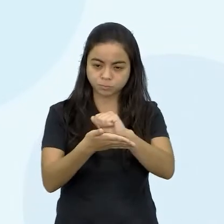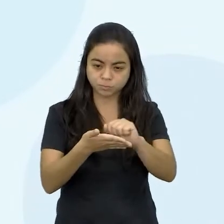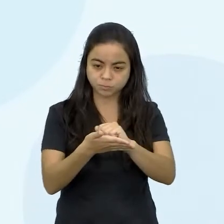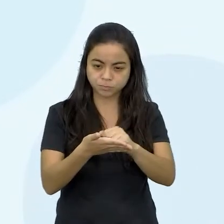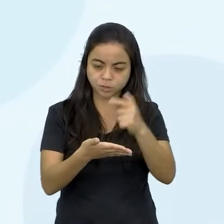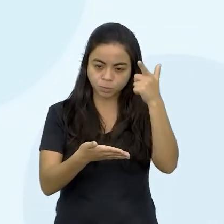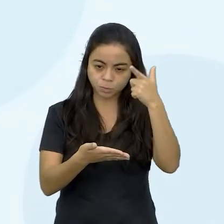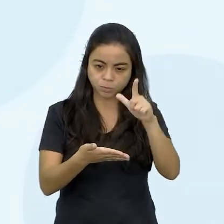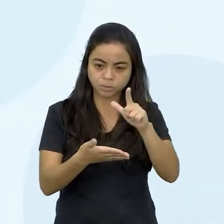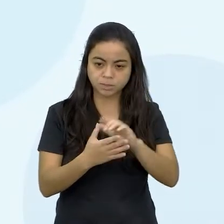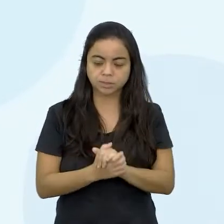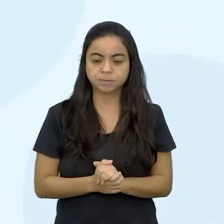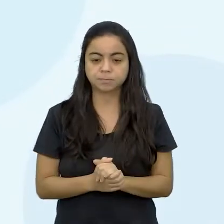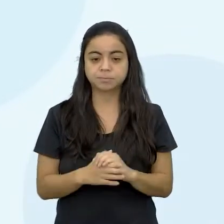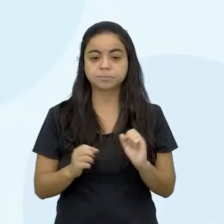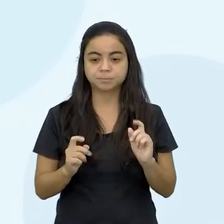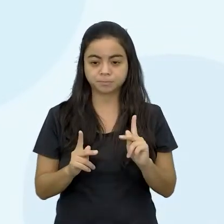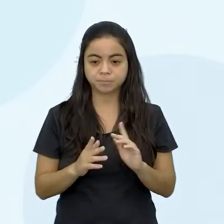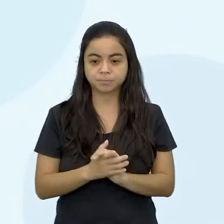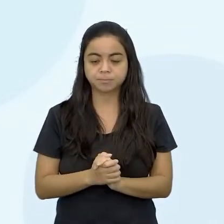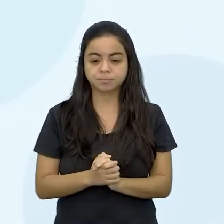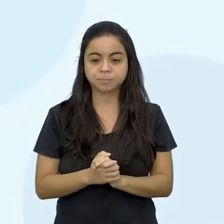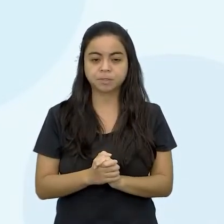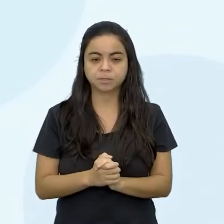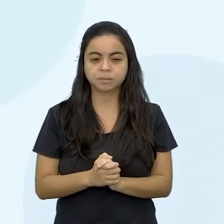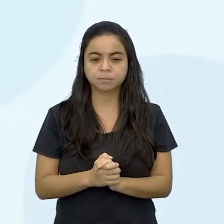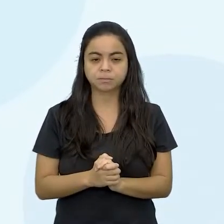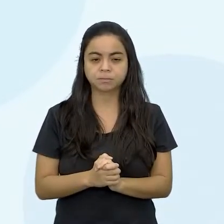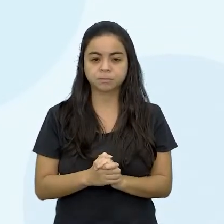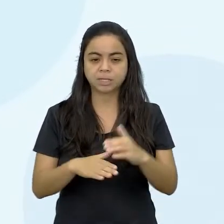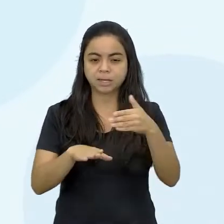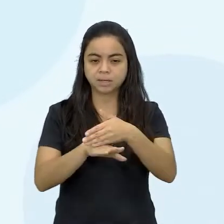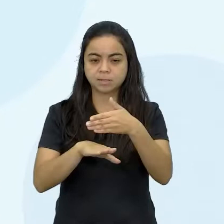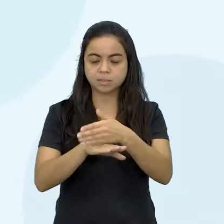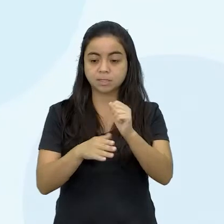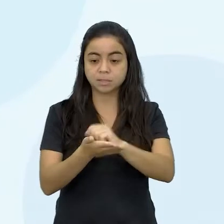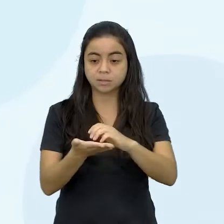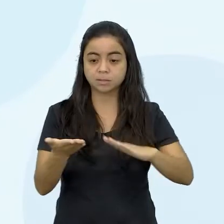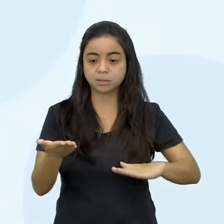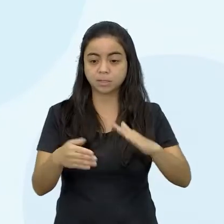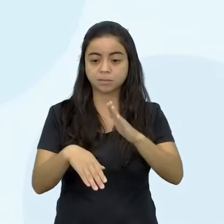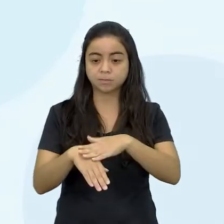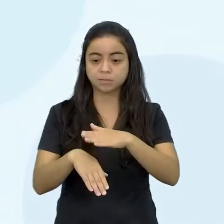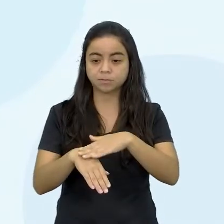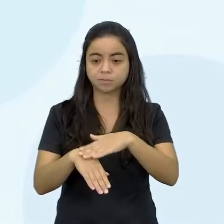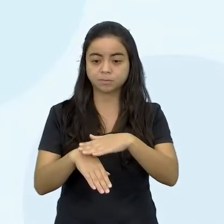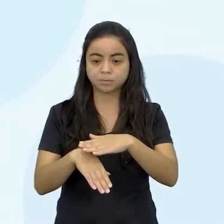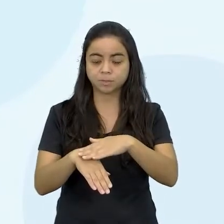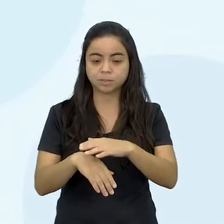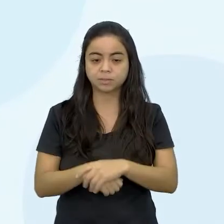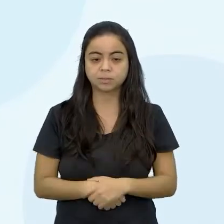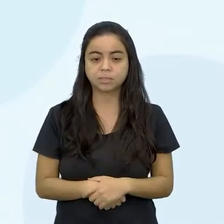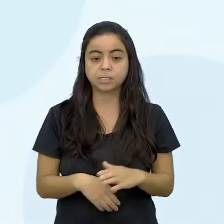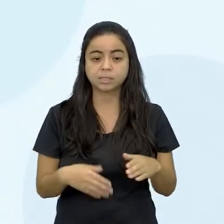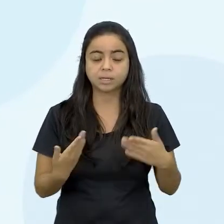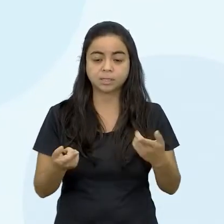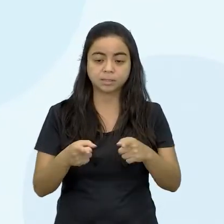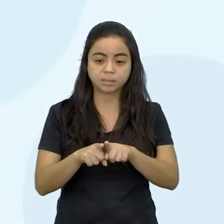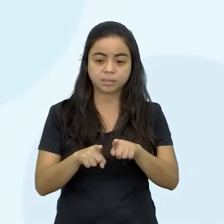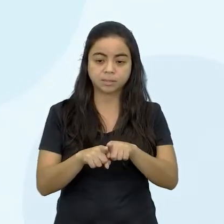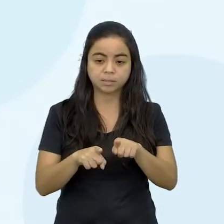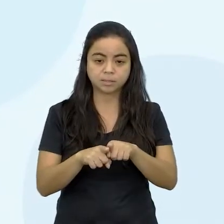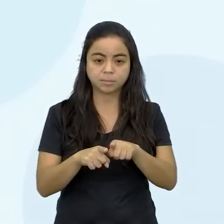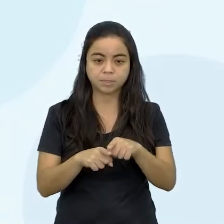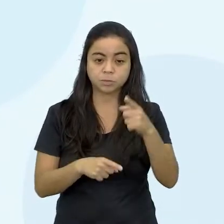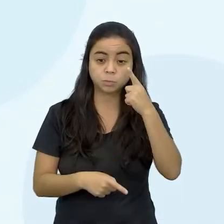bordo a gente consegue ver isso né Muito bem acesse e realiza as tarefas que fiquem ficam também disponíveis para você que é uma forma também